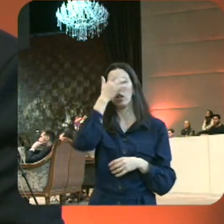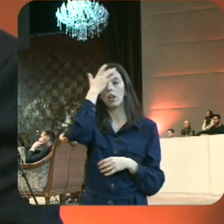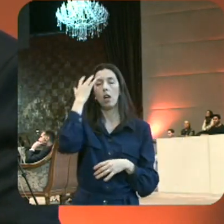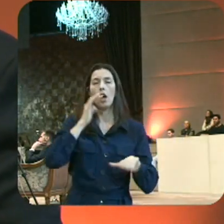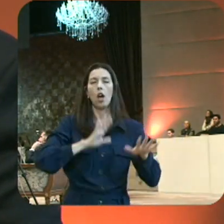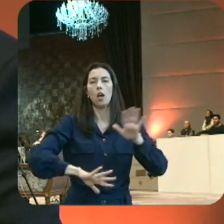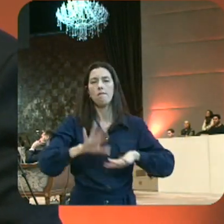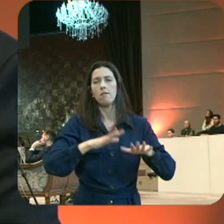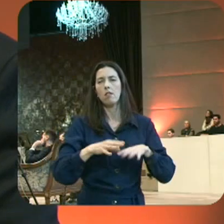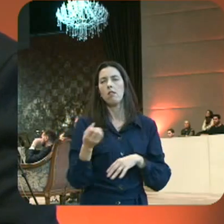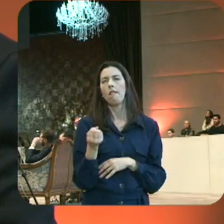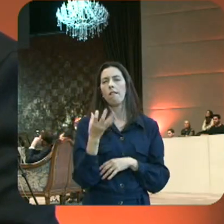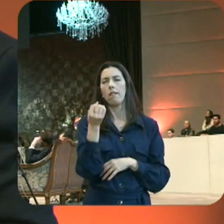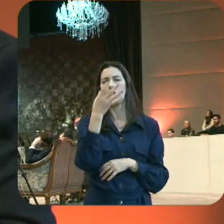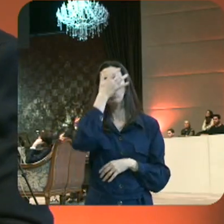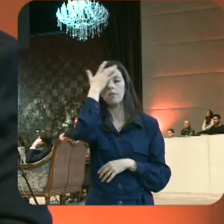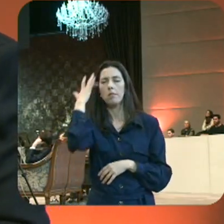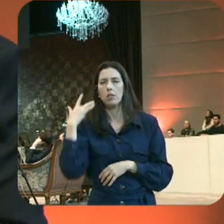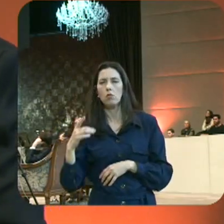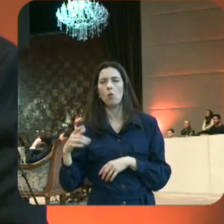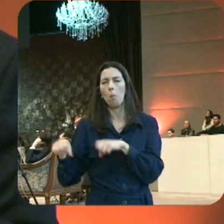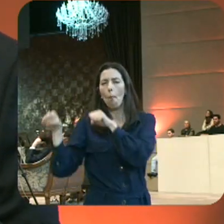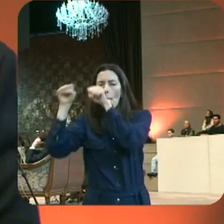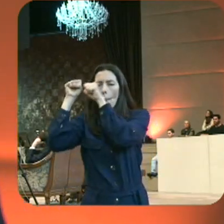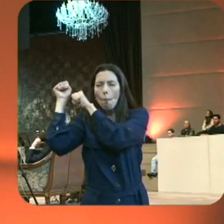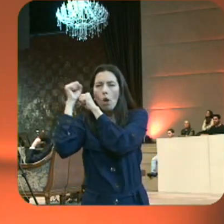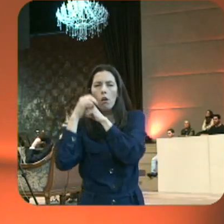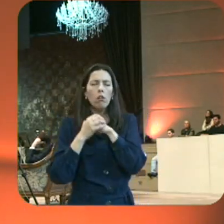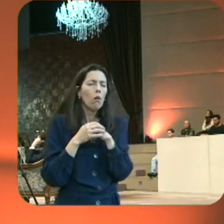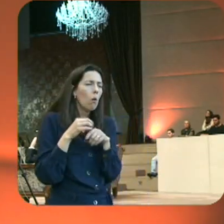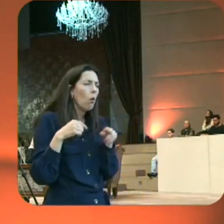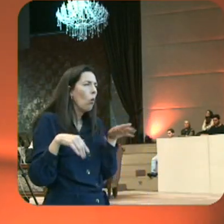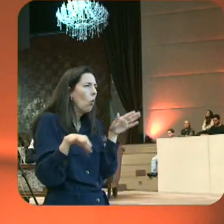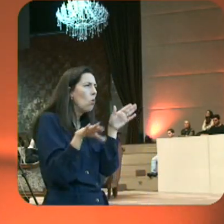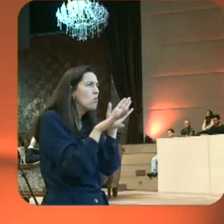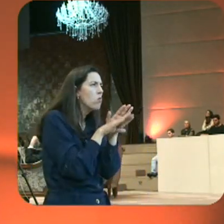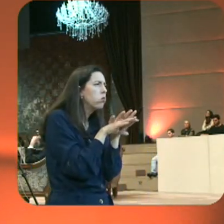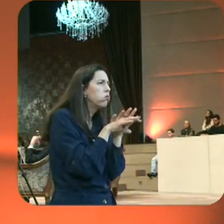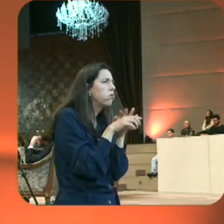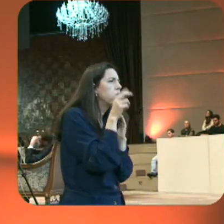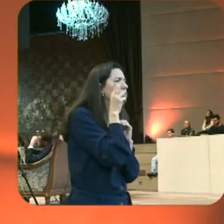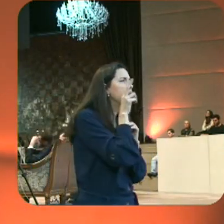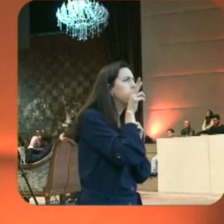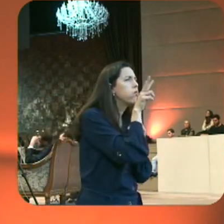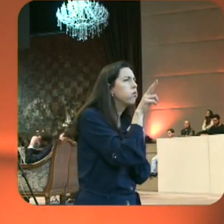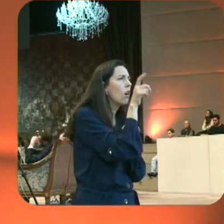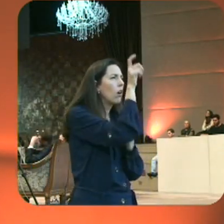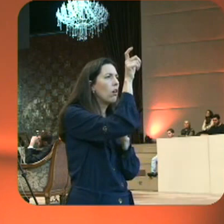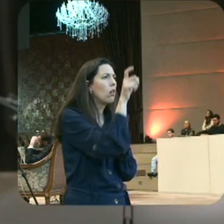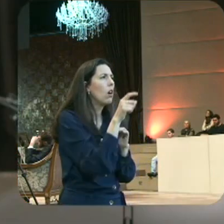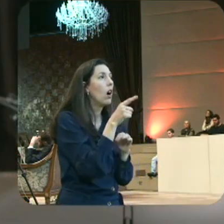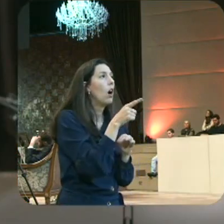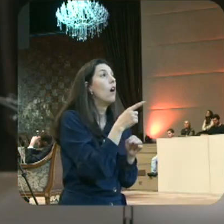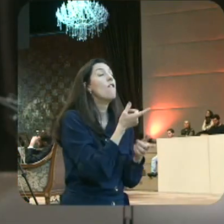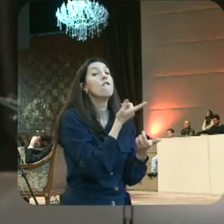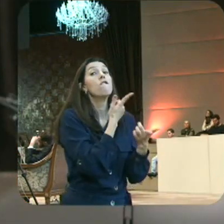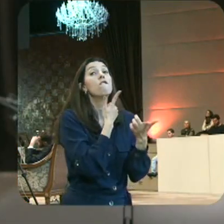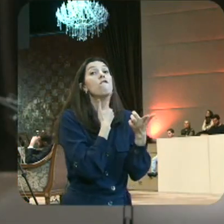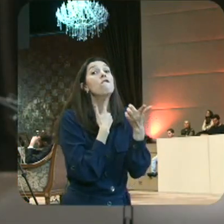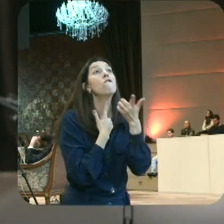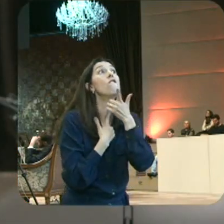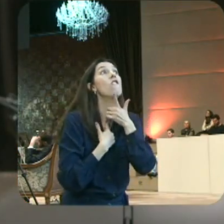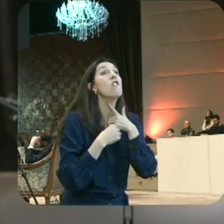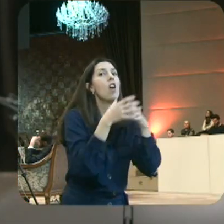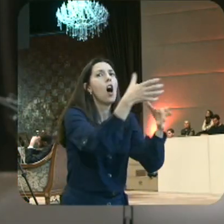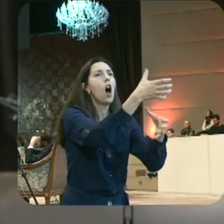os viajantes pelo deserto ali, e quando chegavam naquele lugar, morrendo de sede, a primeira tentação era beber a água